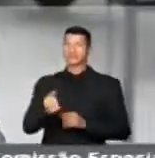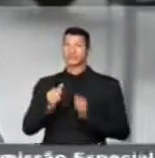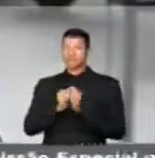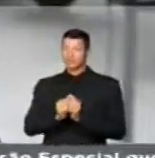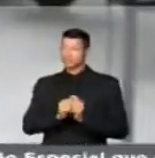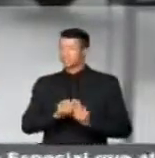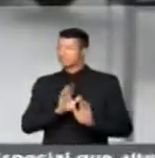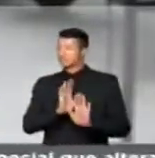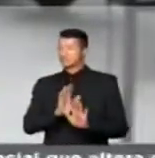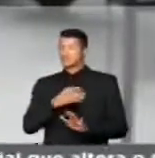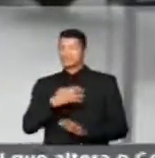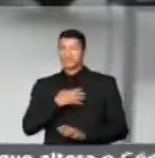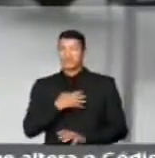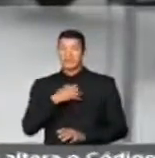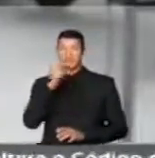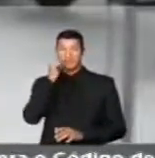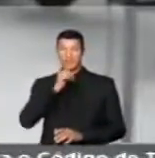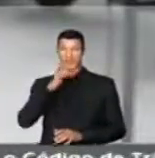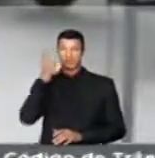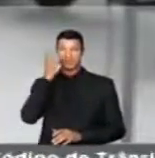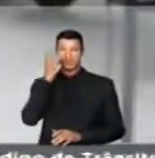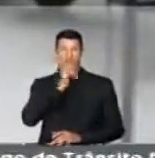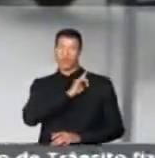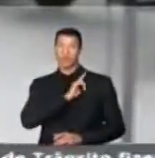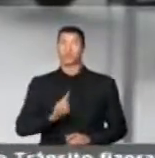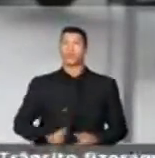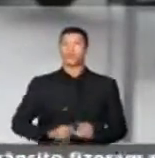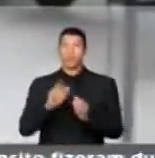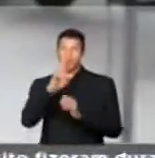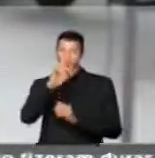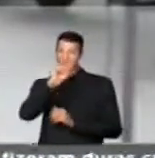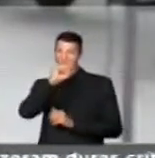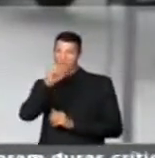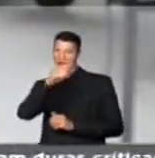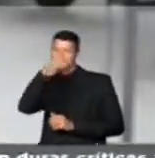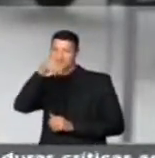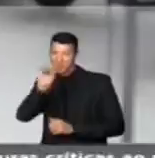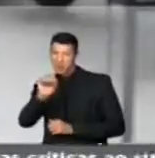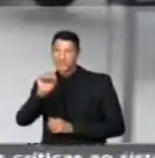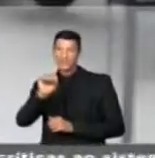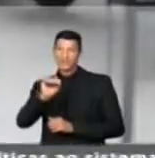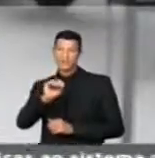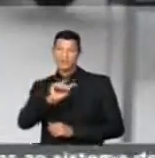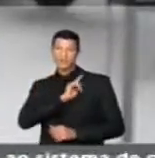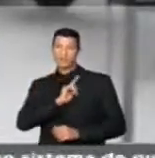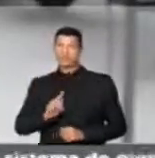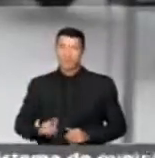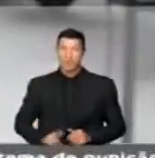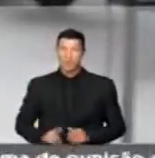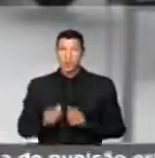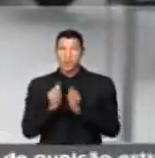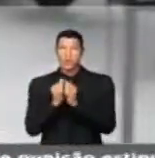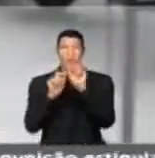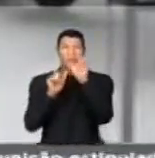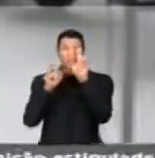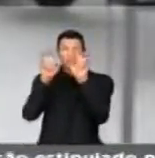fígado. Dilma não governou com a razão, governou com o fígado.